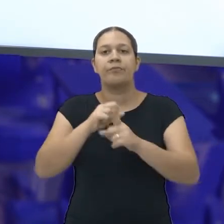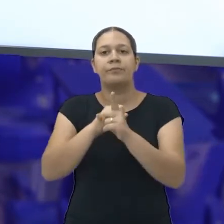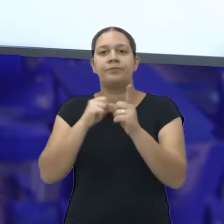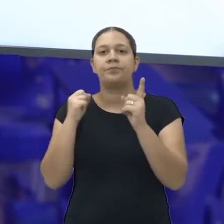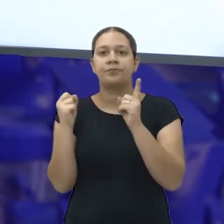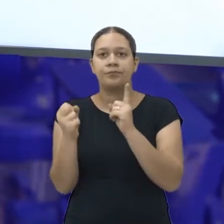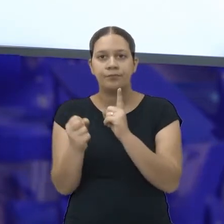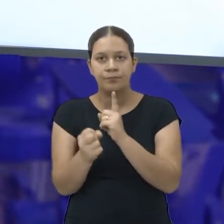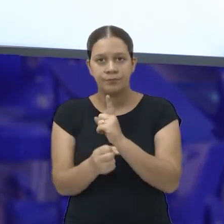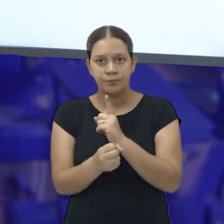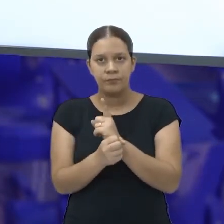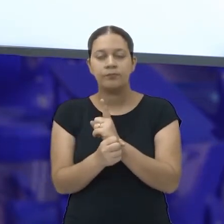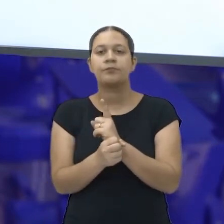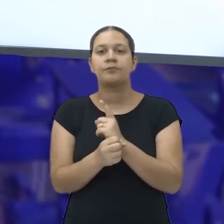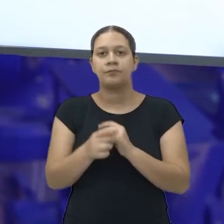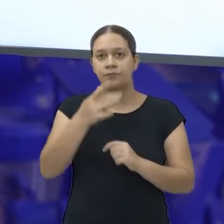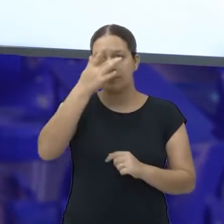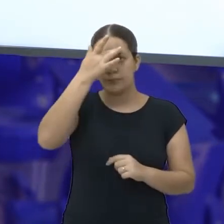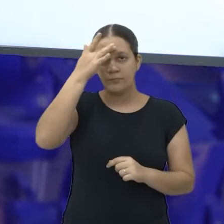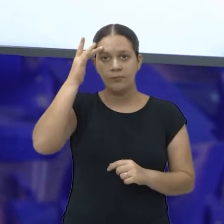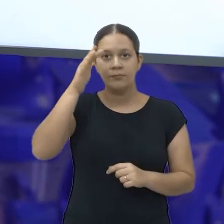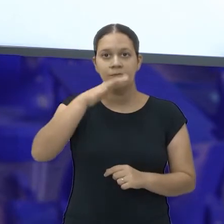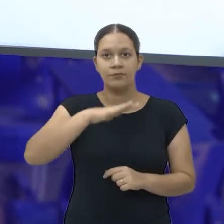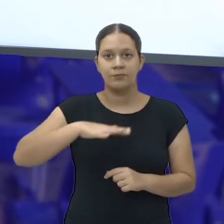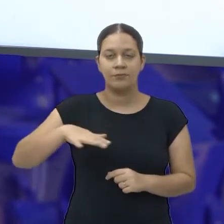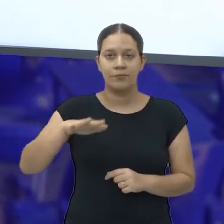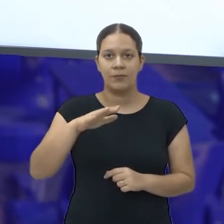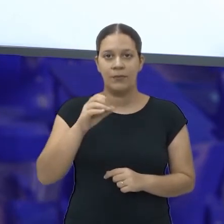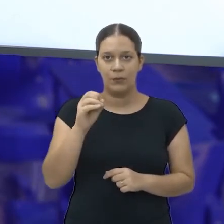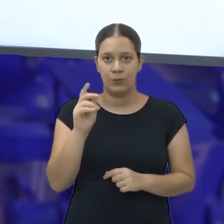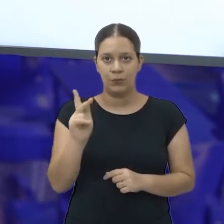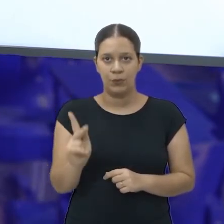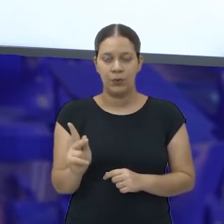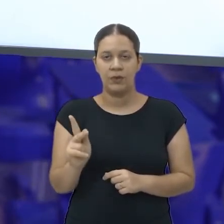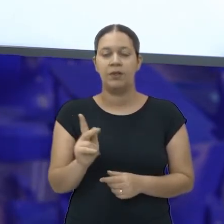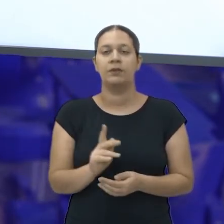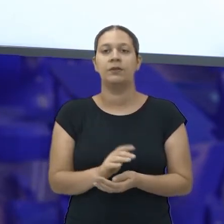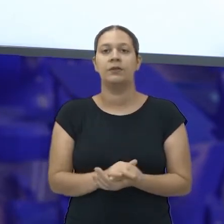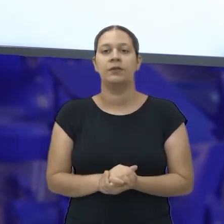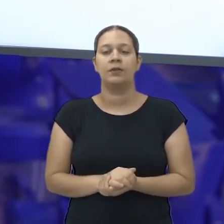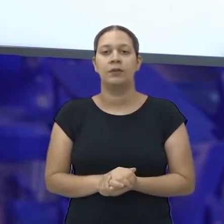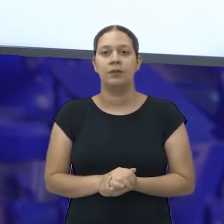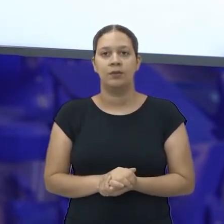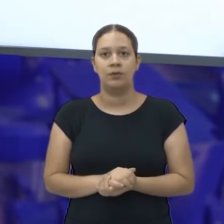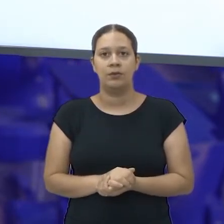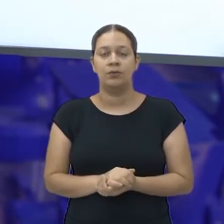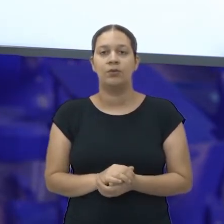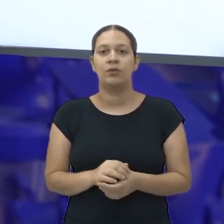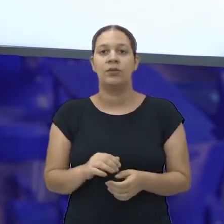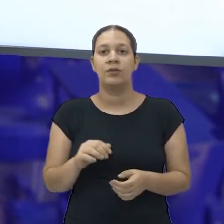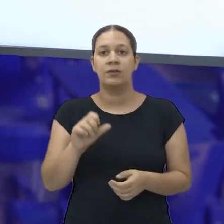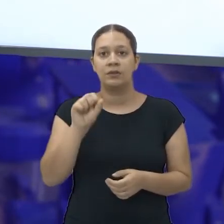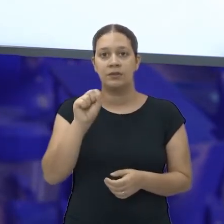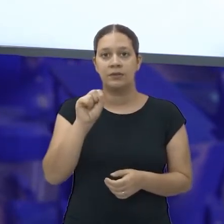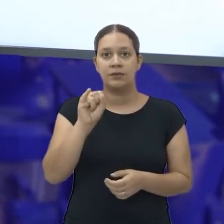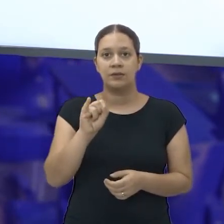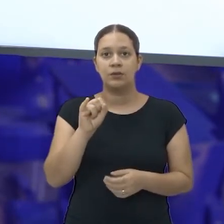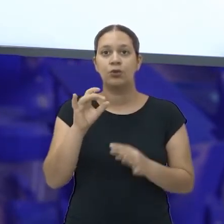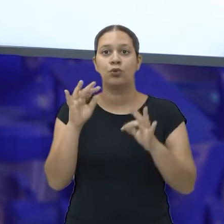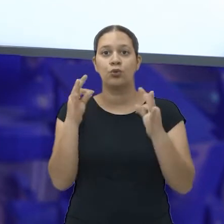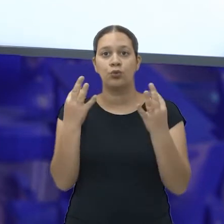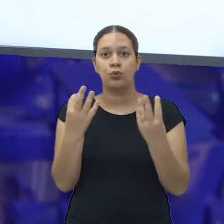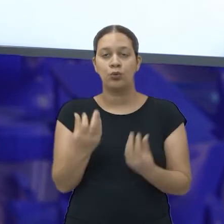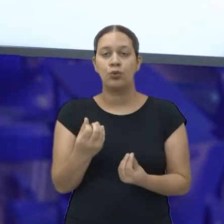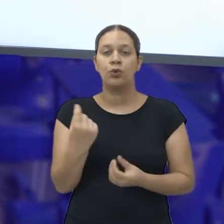a política com a cidadania, ok? Por fim, se todos nós temos